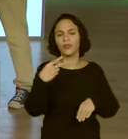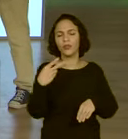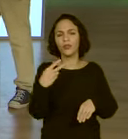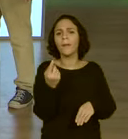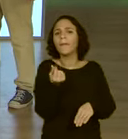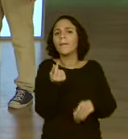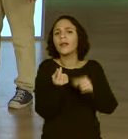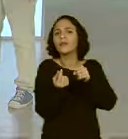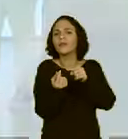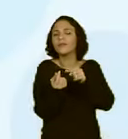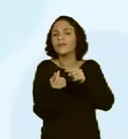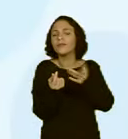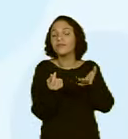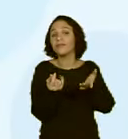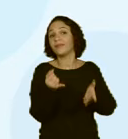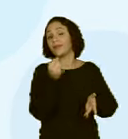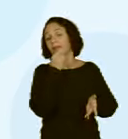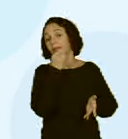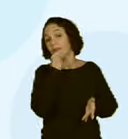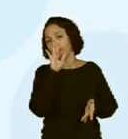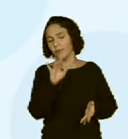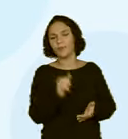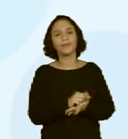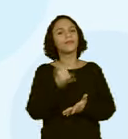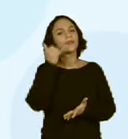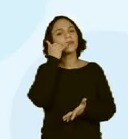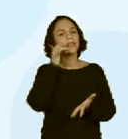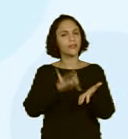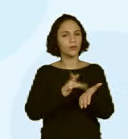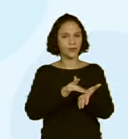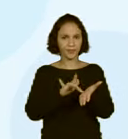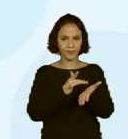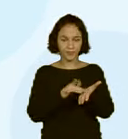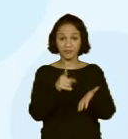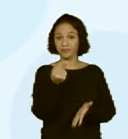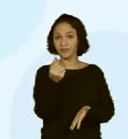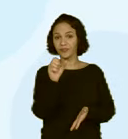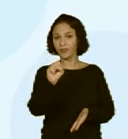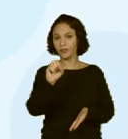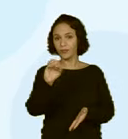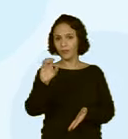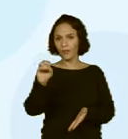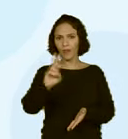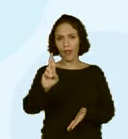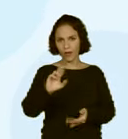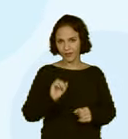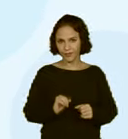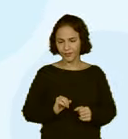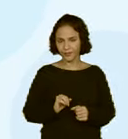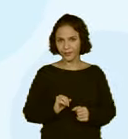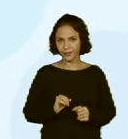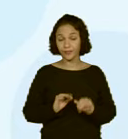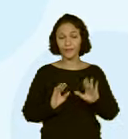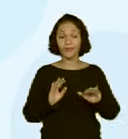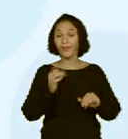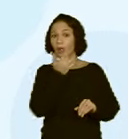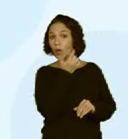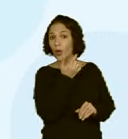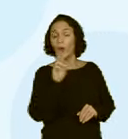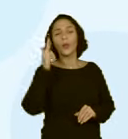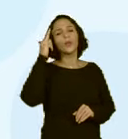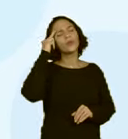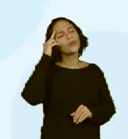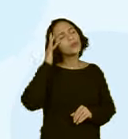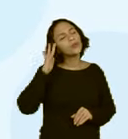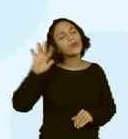sonho? Aí eu dei 2 exemplos aqui. O celular, vamos supor que ele custe R$800, tá? Aí tem um outro sonho, alguns